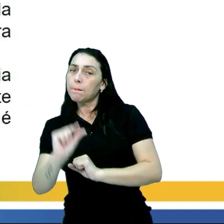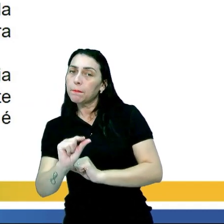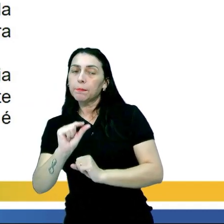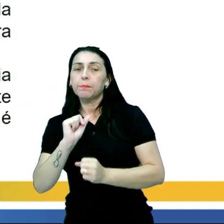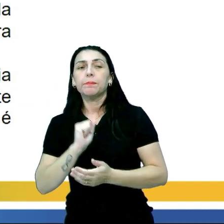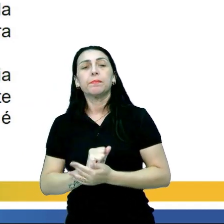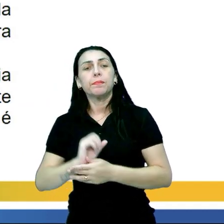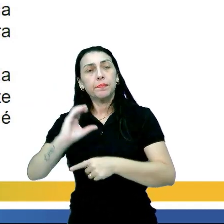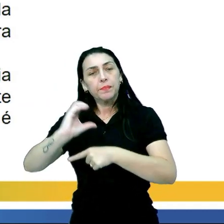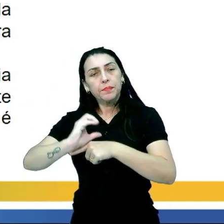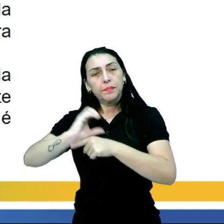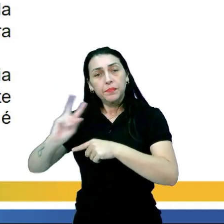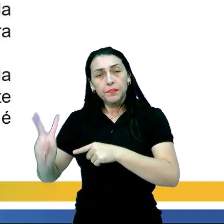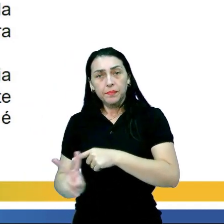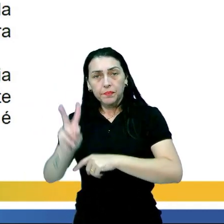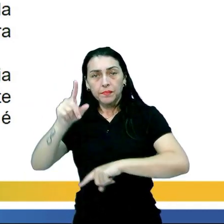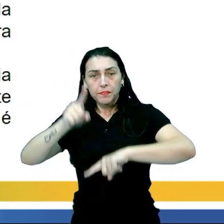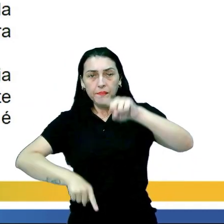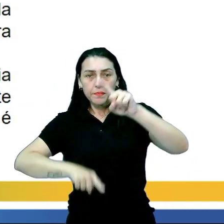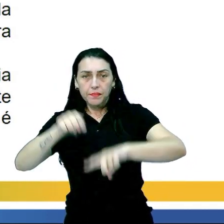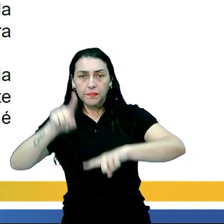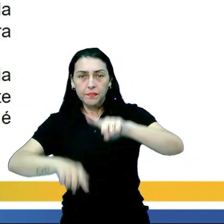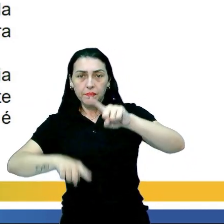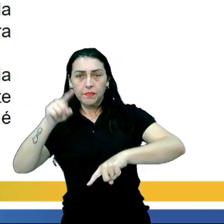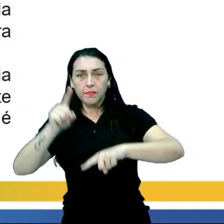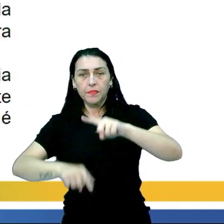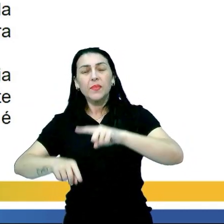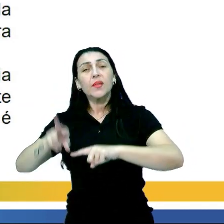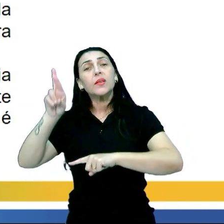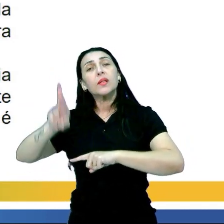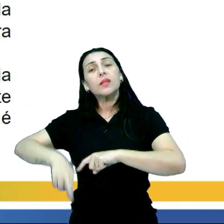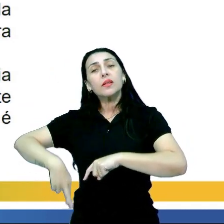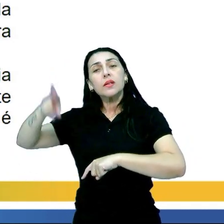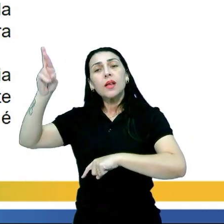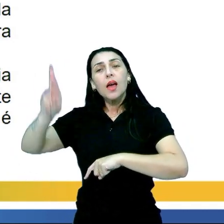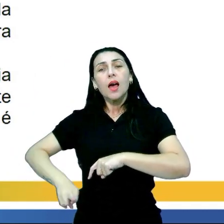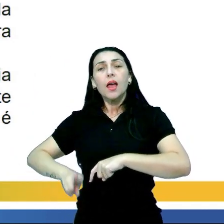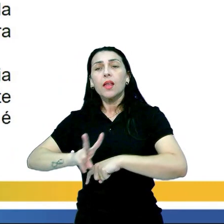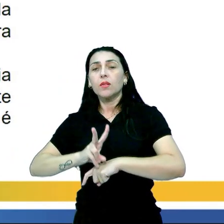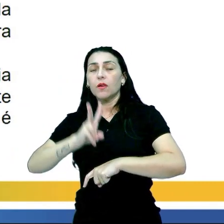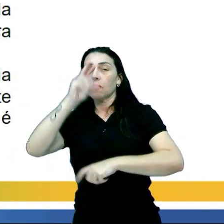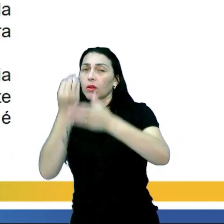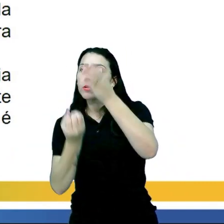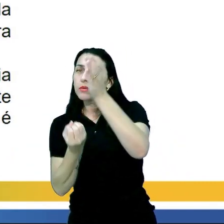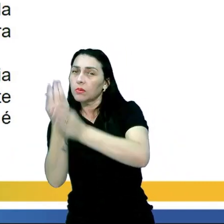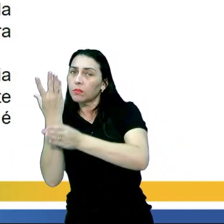menos. Letra C. Os valores das mercadorias estão